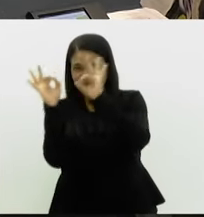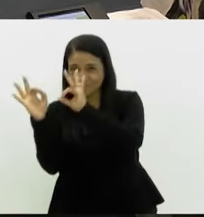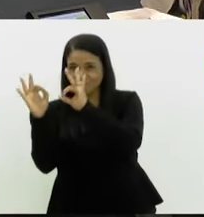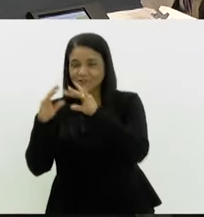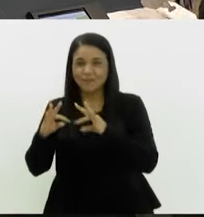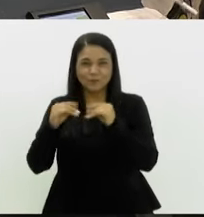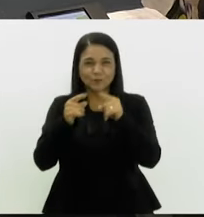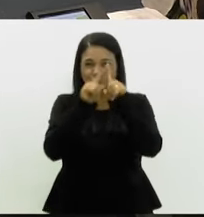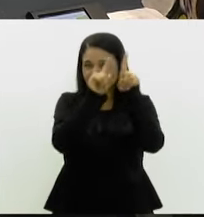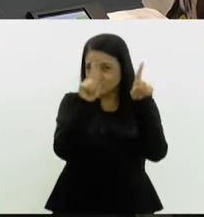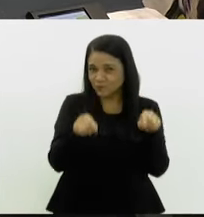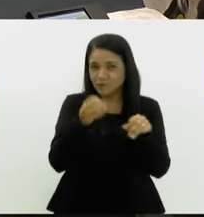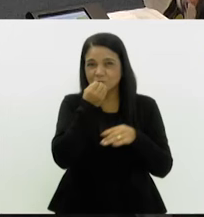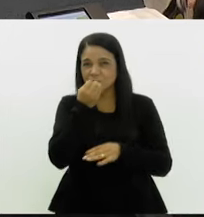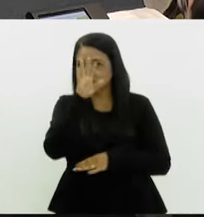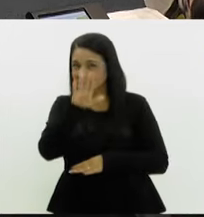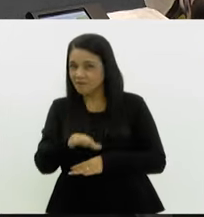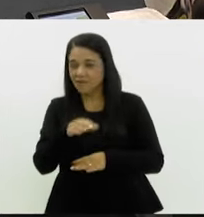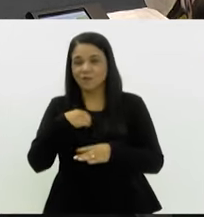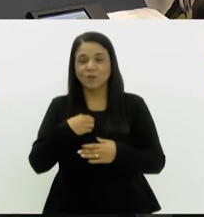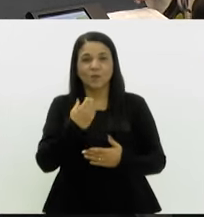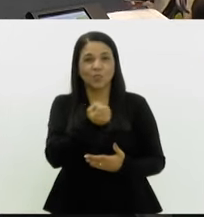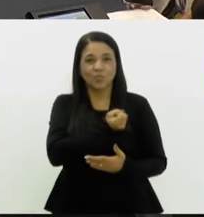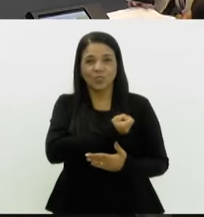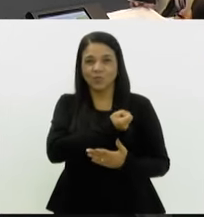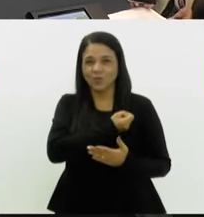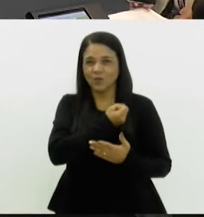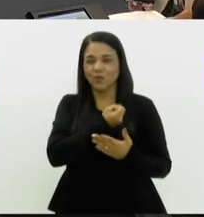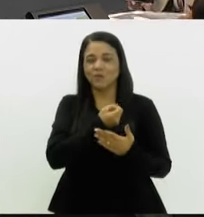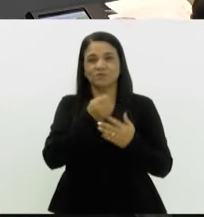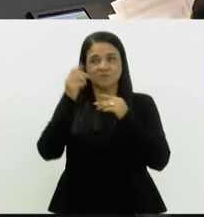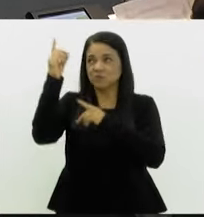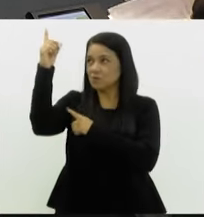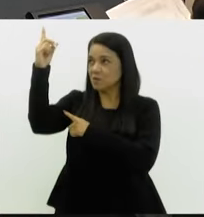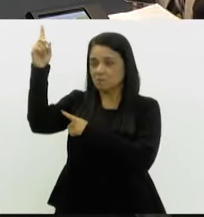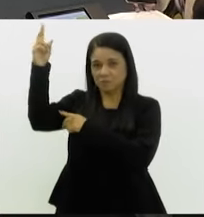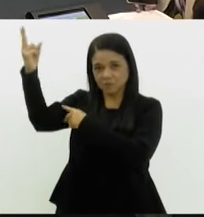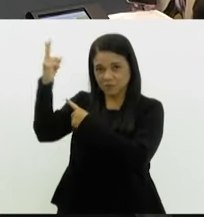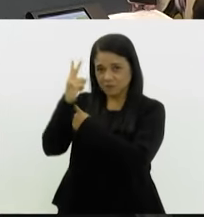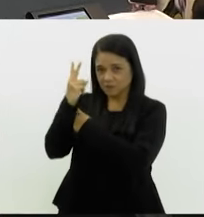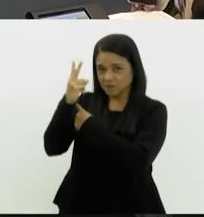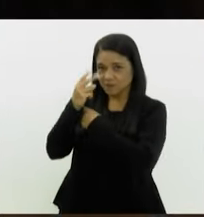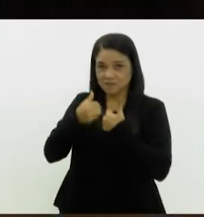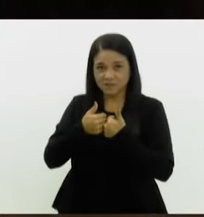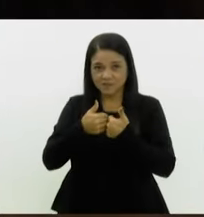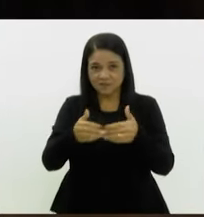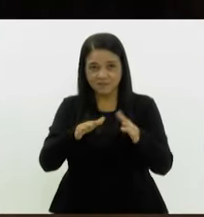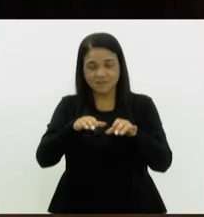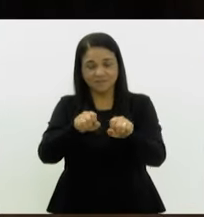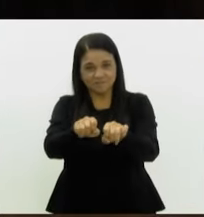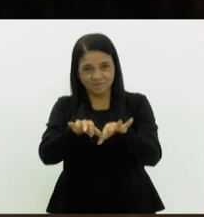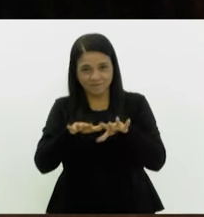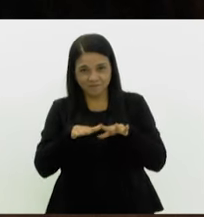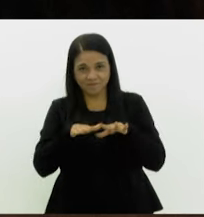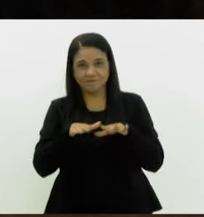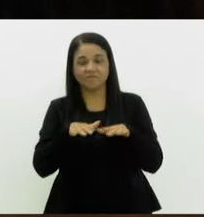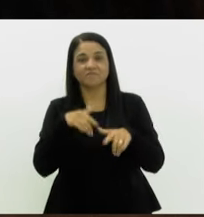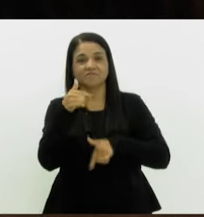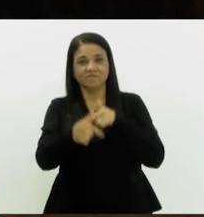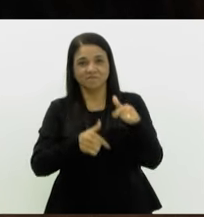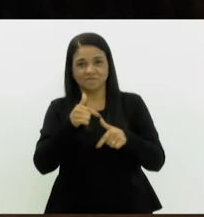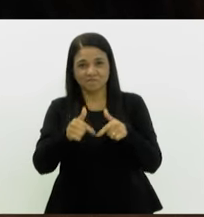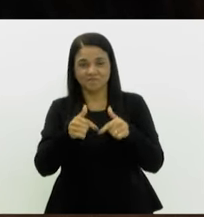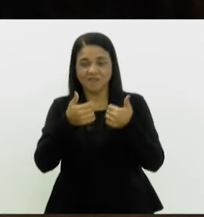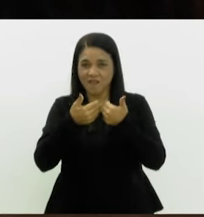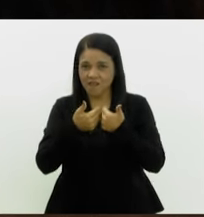os funcionários. Havendo um número legal e sob a proteção de Deus, inicio os nossos trabalhos. Está